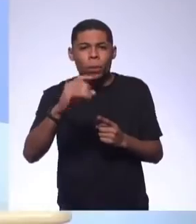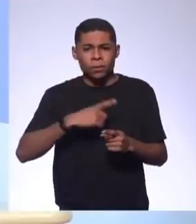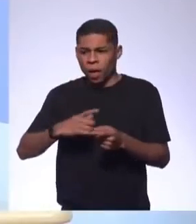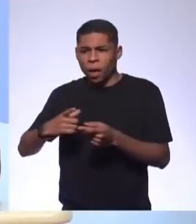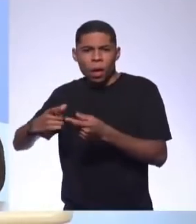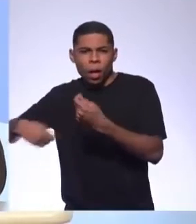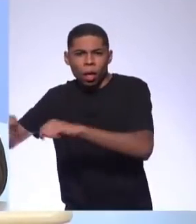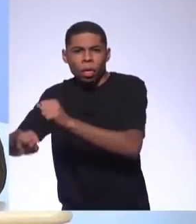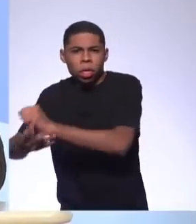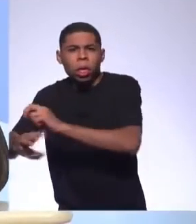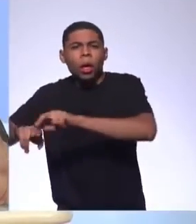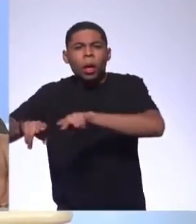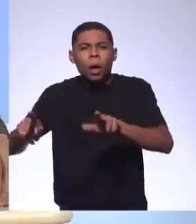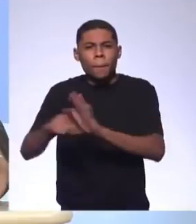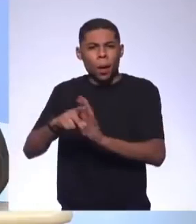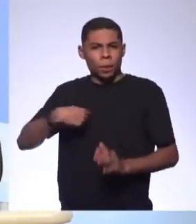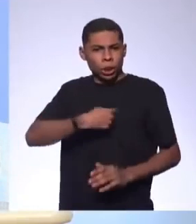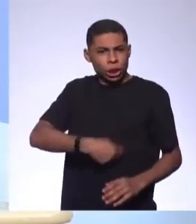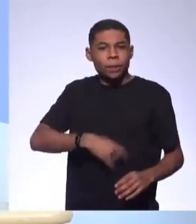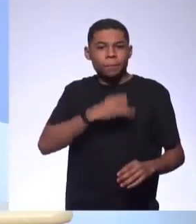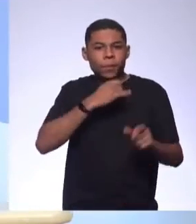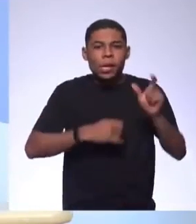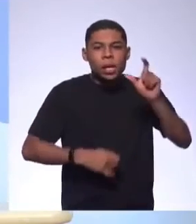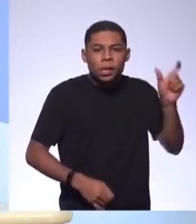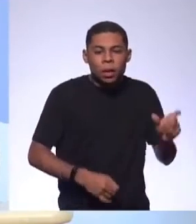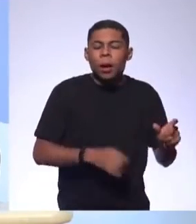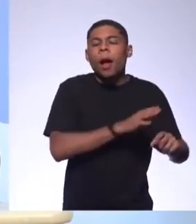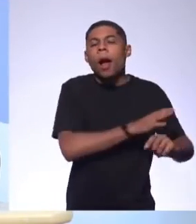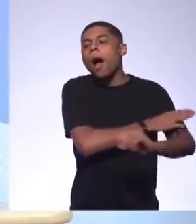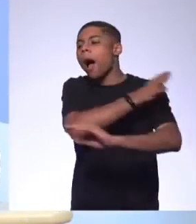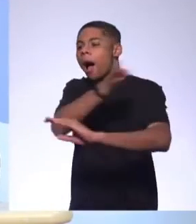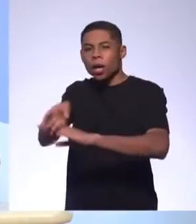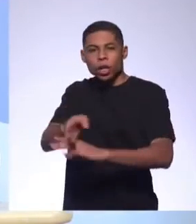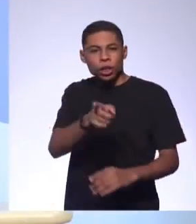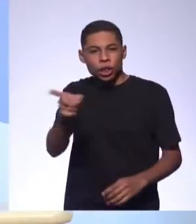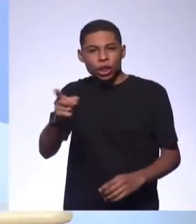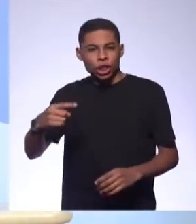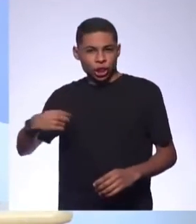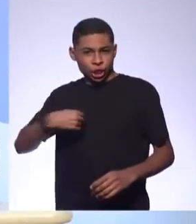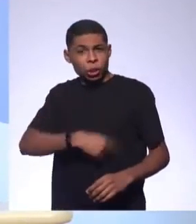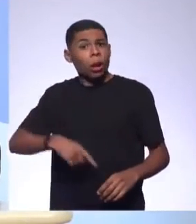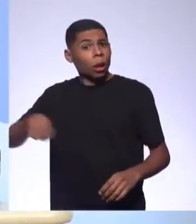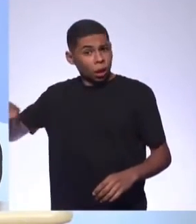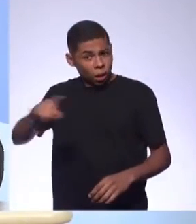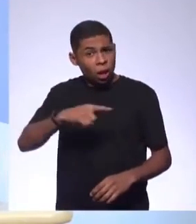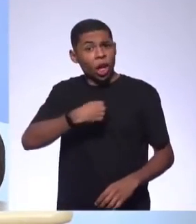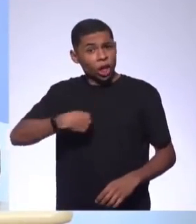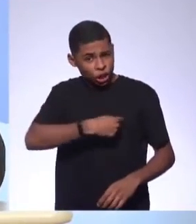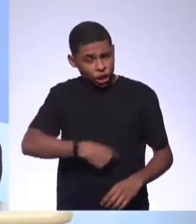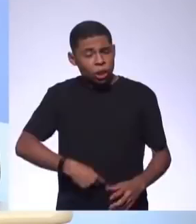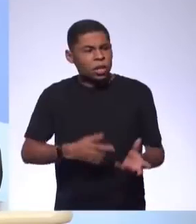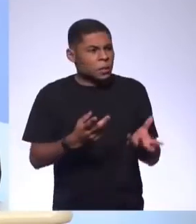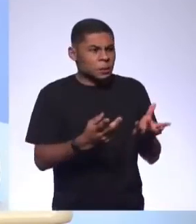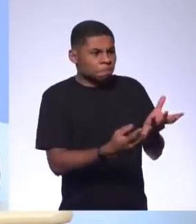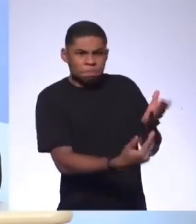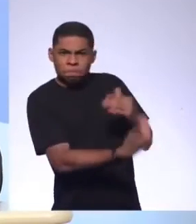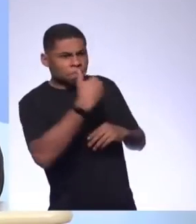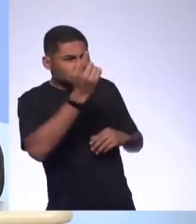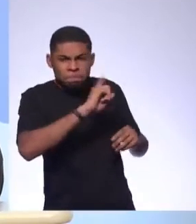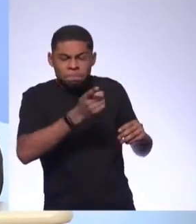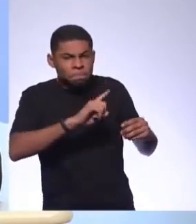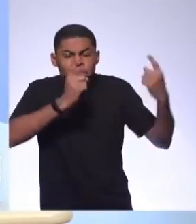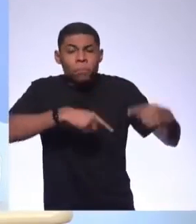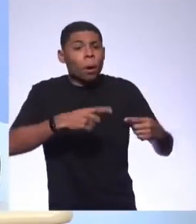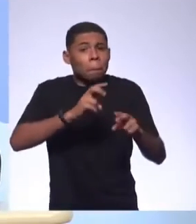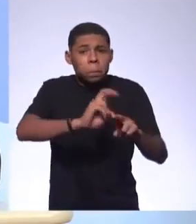de ópio para a China, saía da Inglaterra para a China, e aí os chineses tentaram combater essa entrada do ópio, e isso gerou